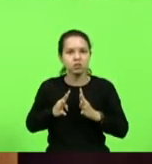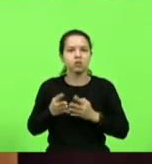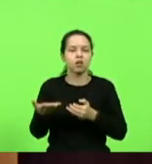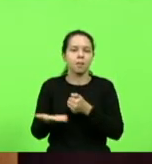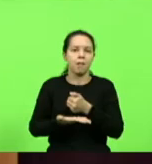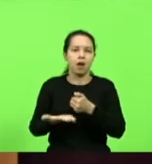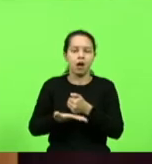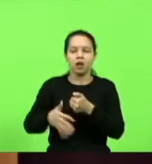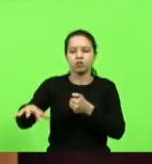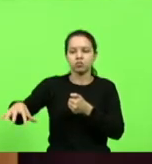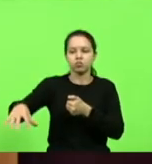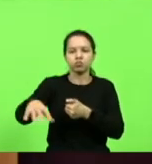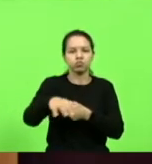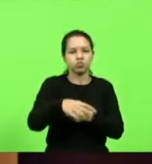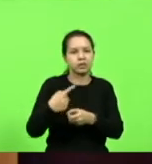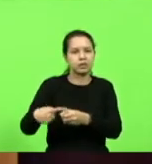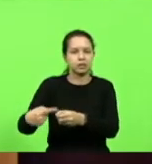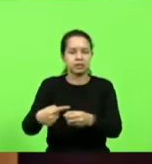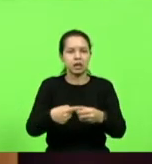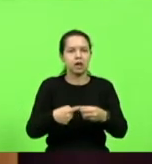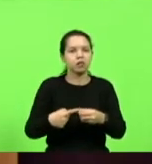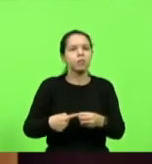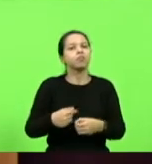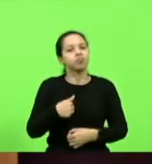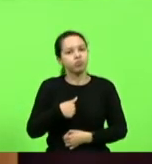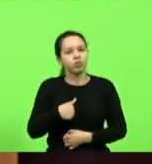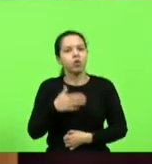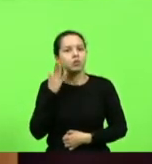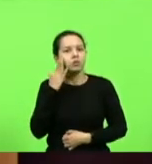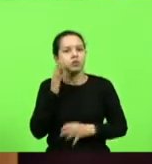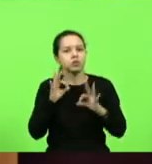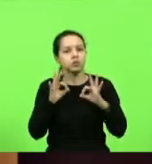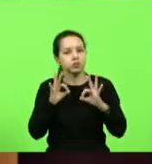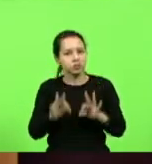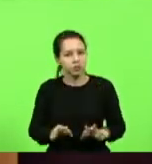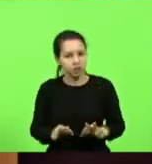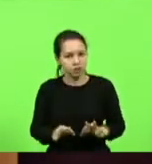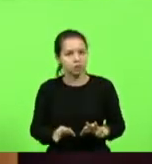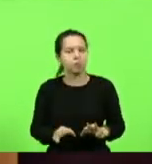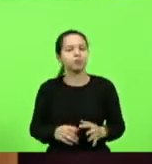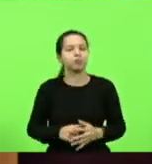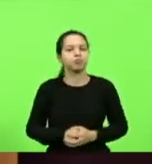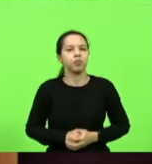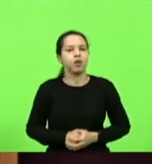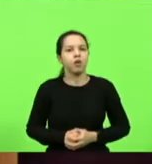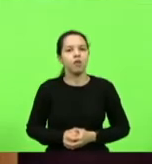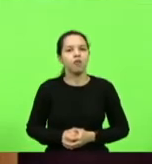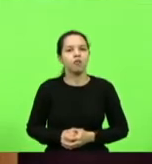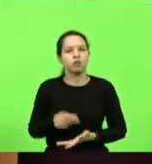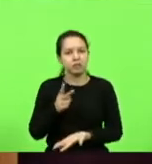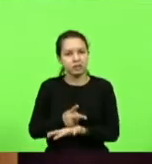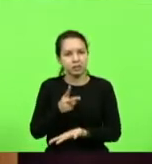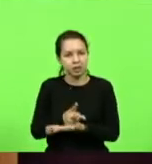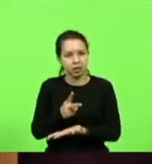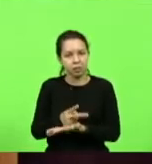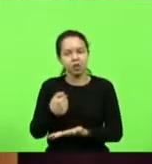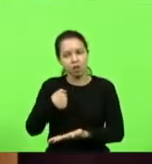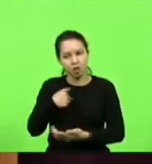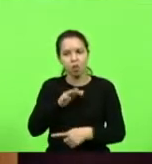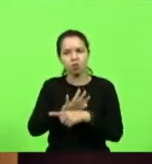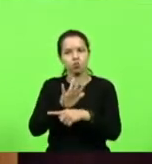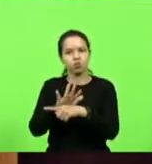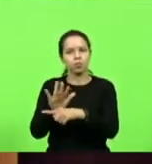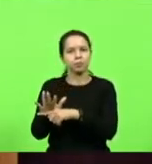bases. Ao todo, tenho certeza, a todos tenho certeza, contem sempre com essa parlamentar.